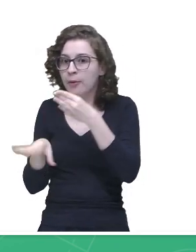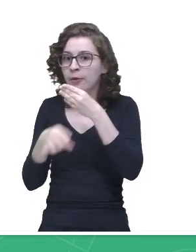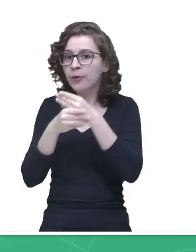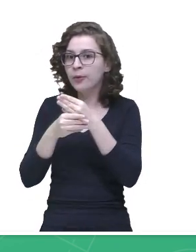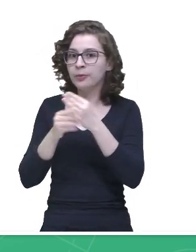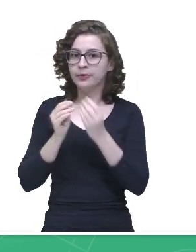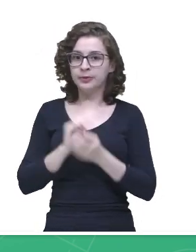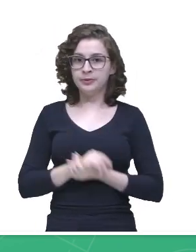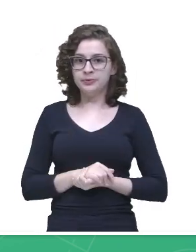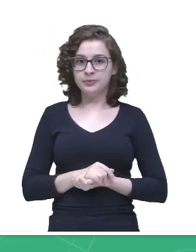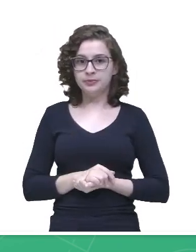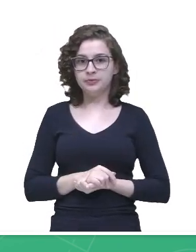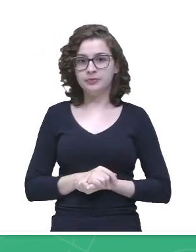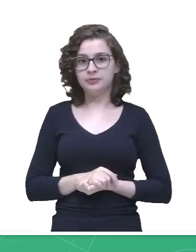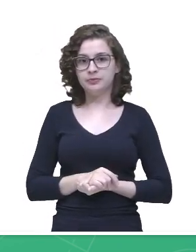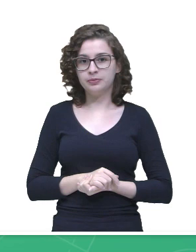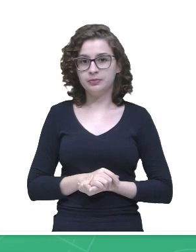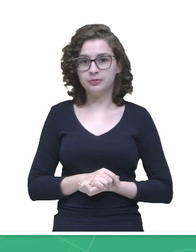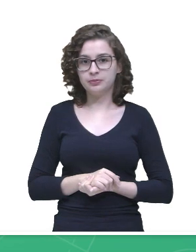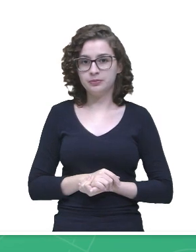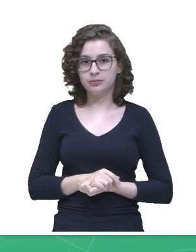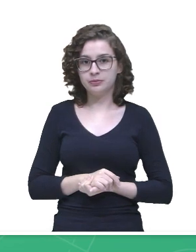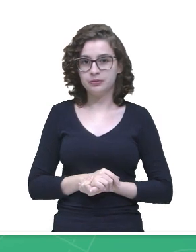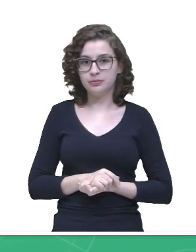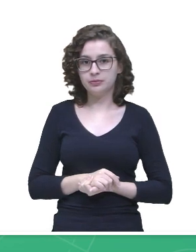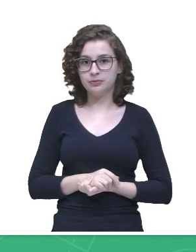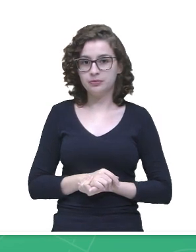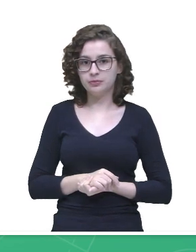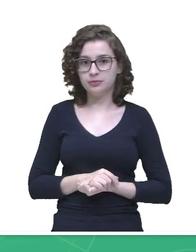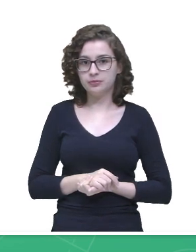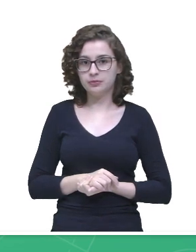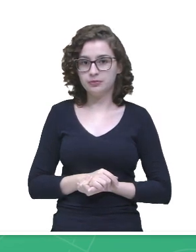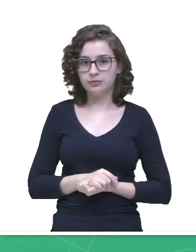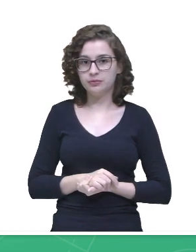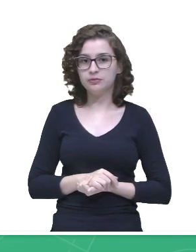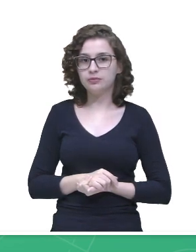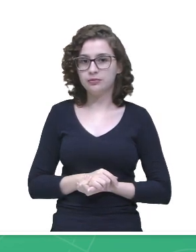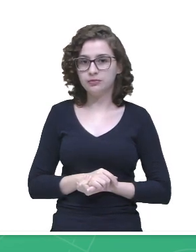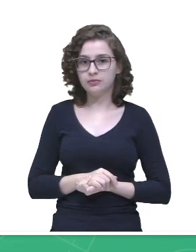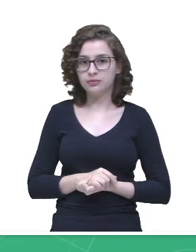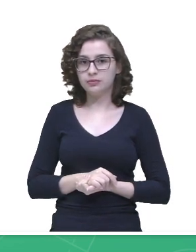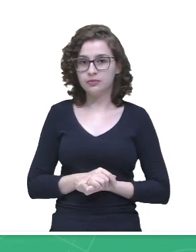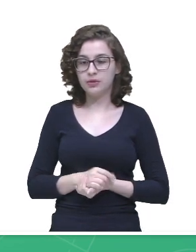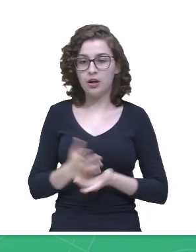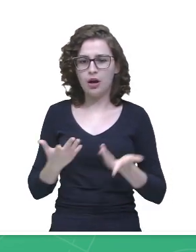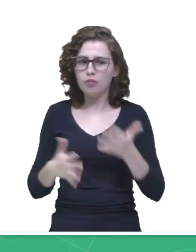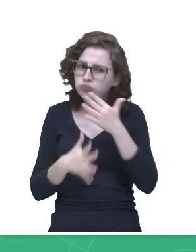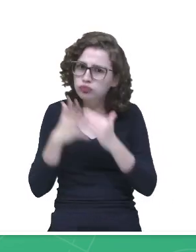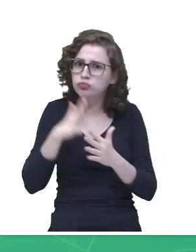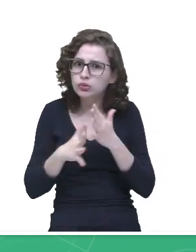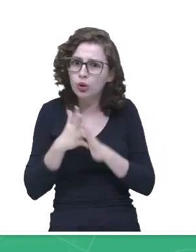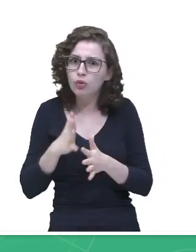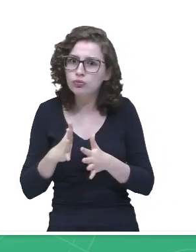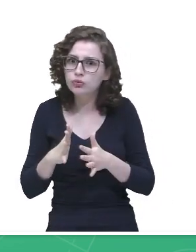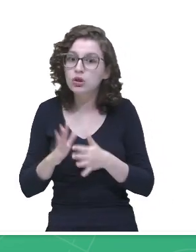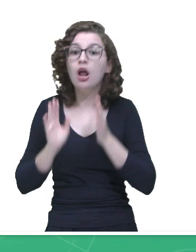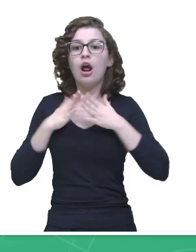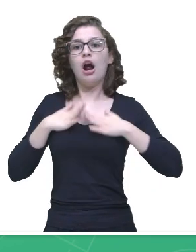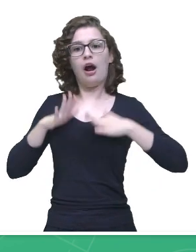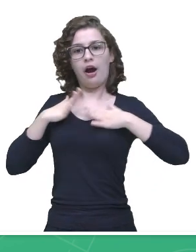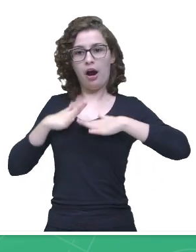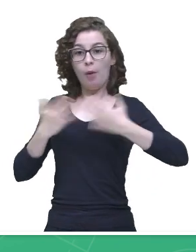O verbo principal, que está sendo conjugado, no particípio. E para não ter confusão, hoje nós